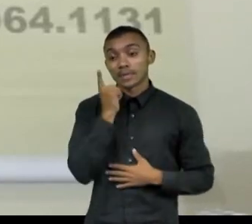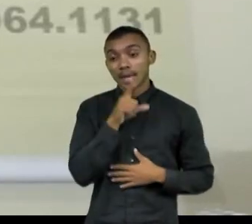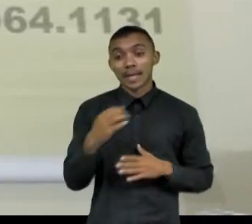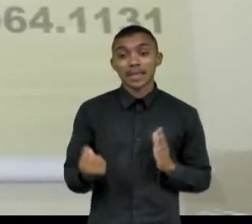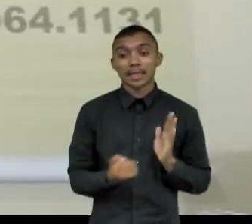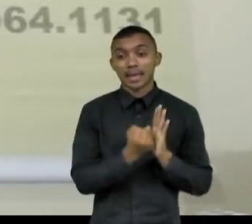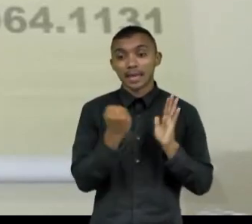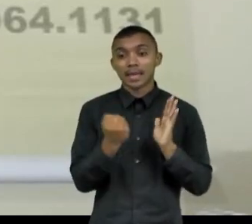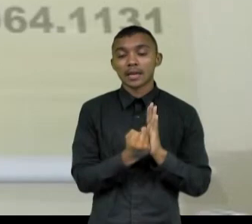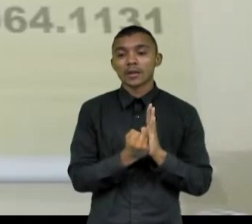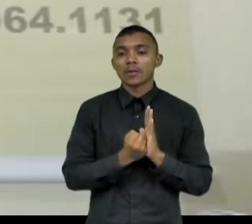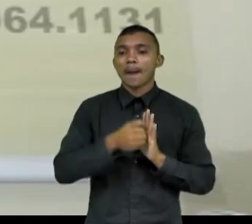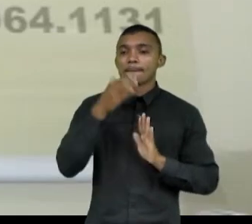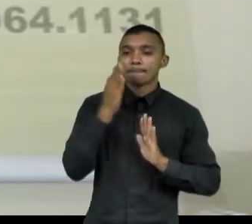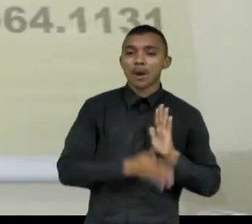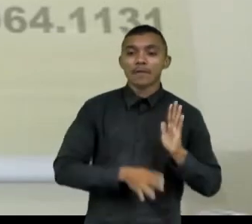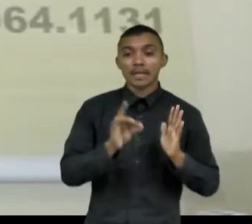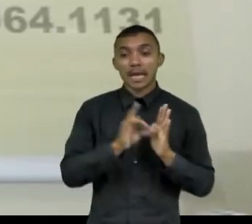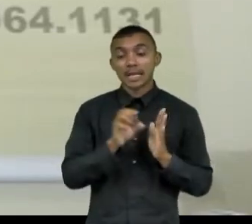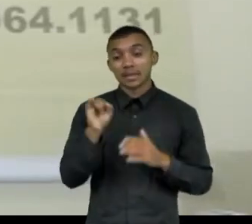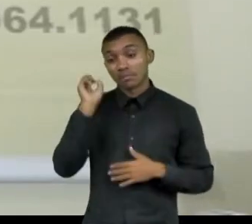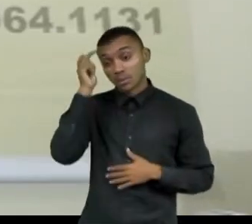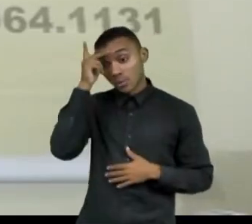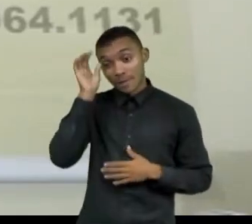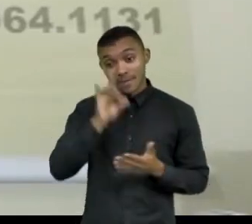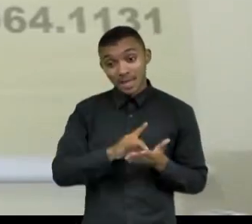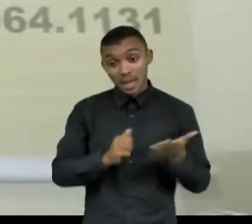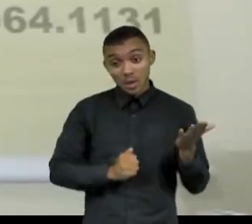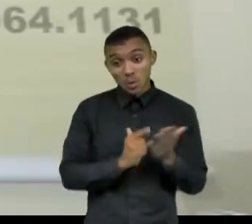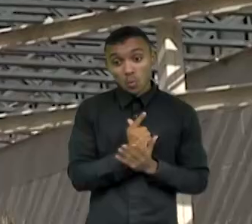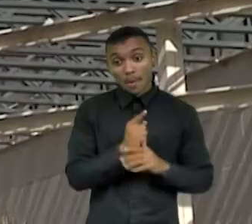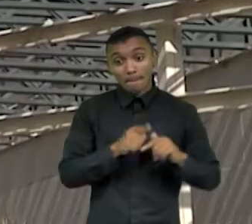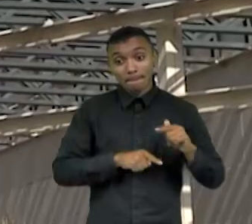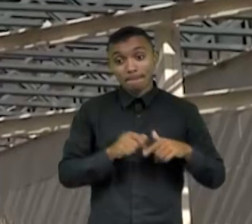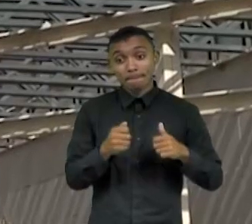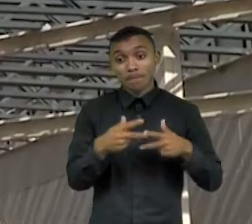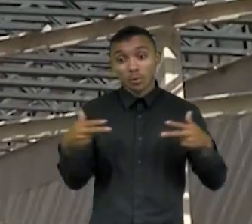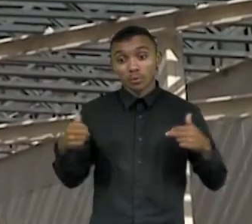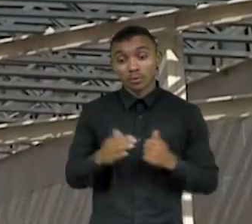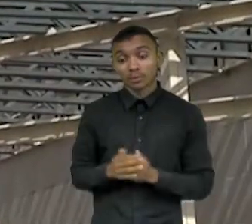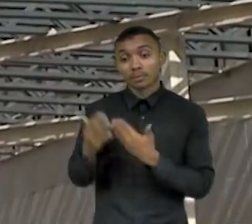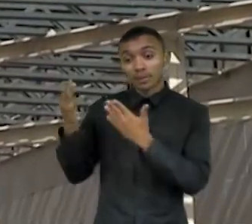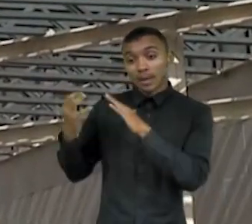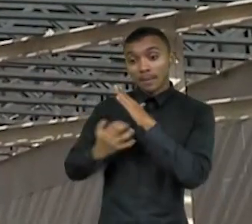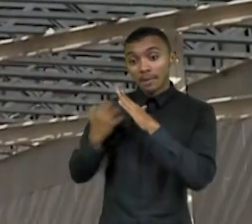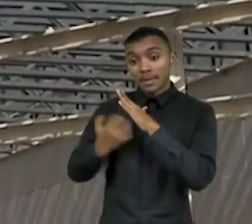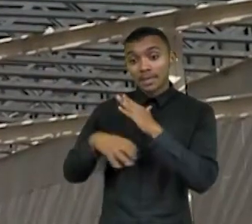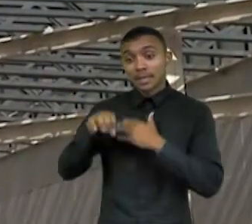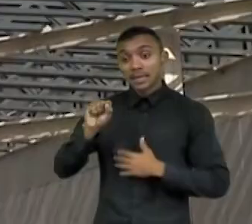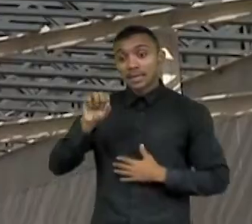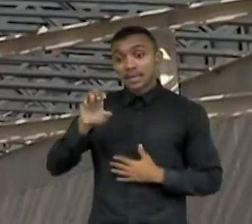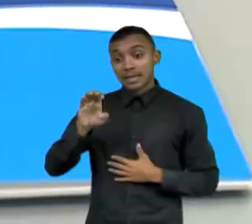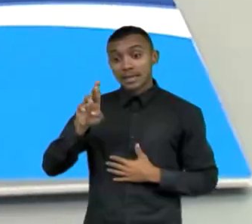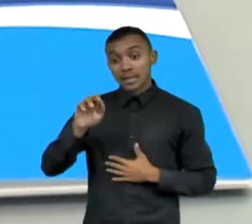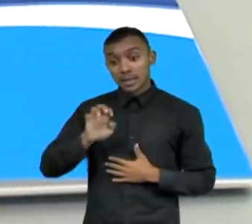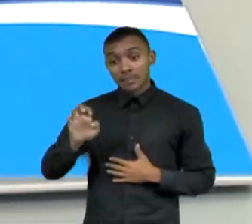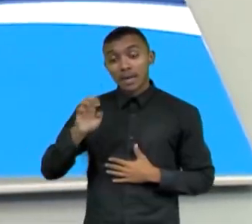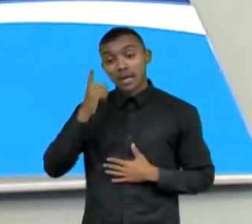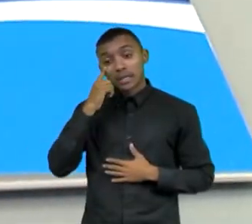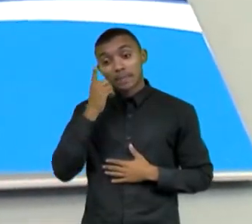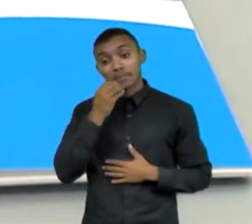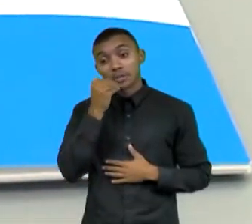dando autenticidade, né, para quem está realmente comprando um produto original. O Sebrae auxilia produtores que buscam